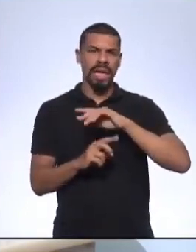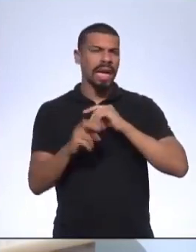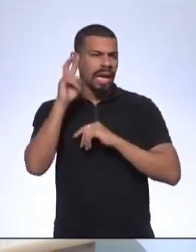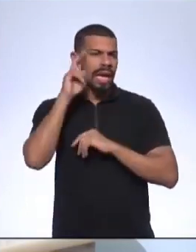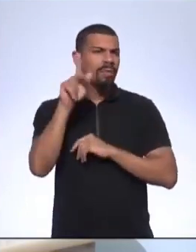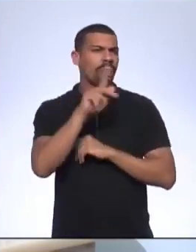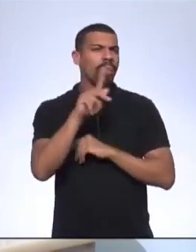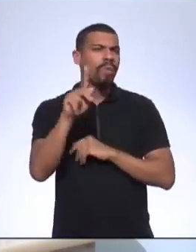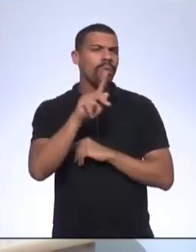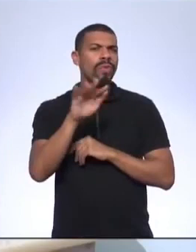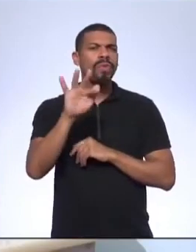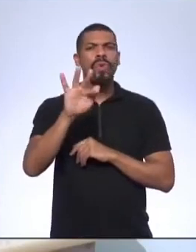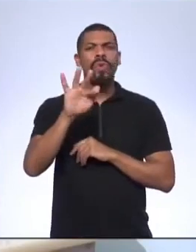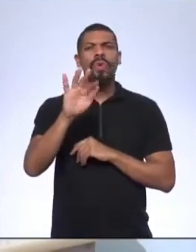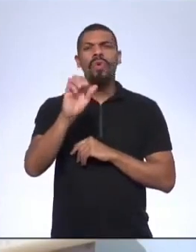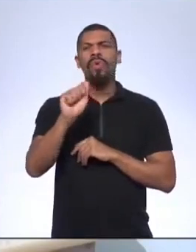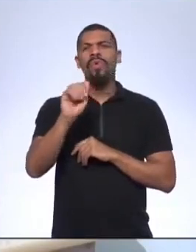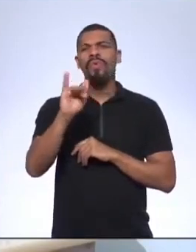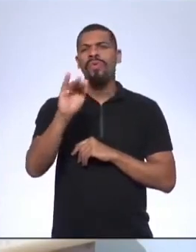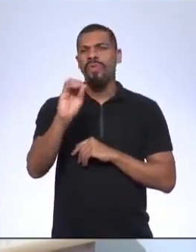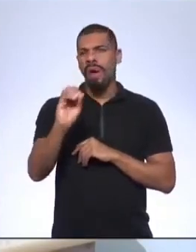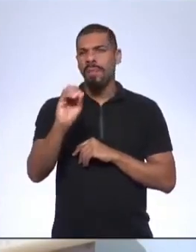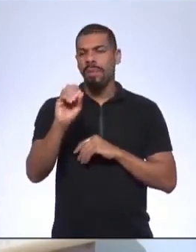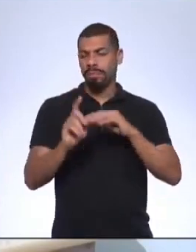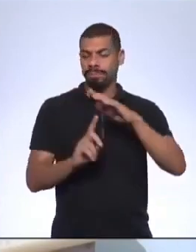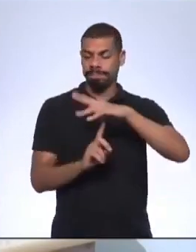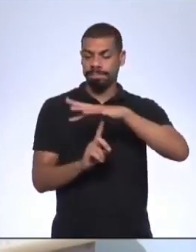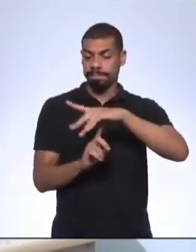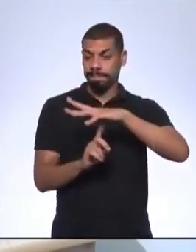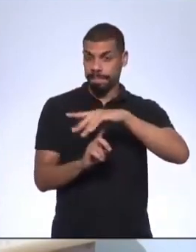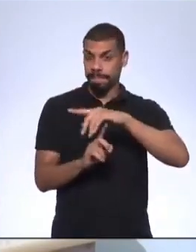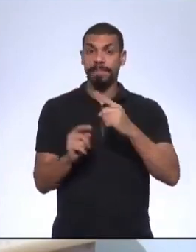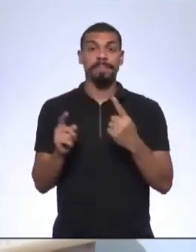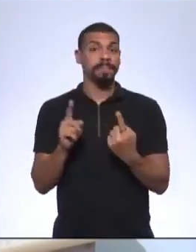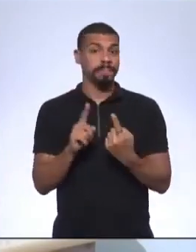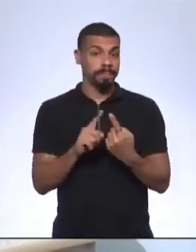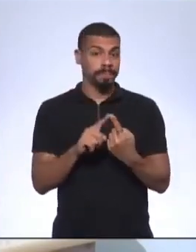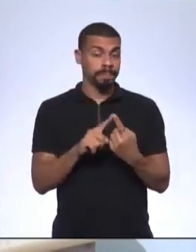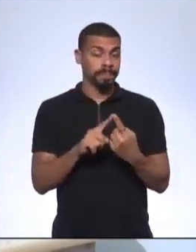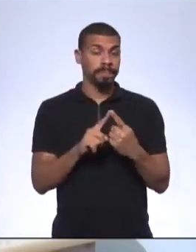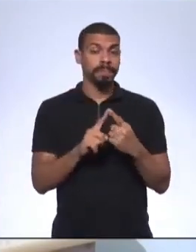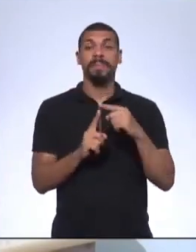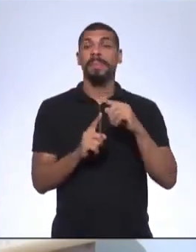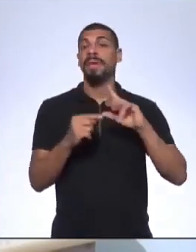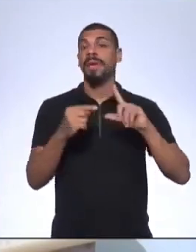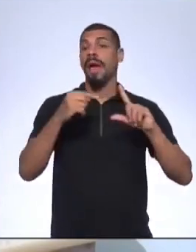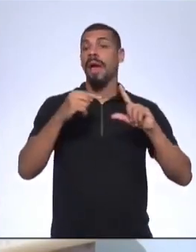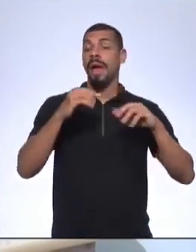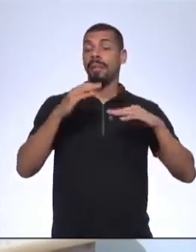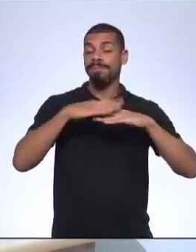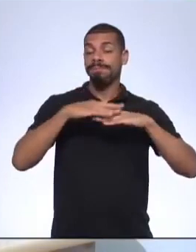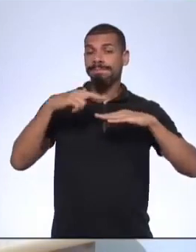na aula passada, e as ondas eletromagnéticas. Elas têm 2 naturezas diferentes. As ondas